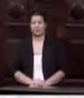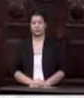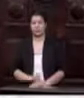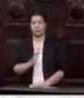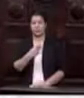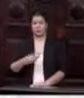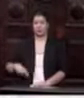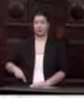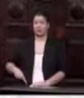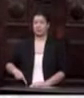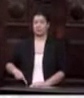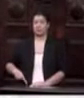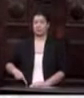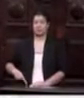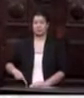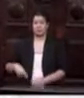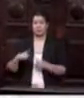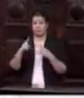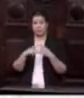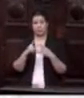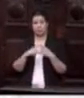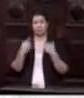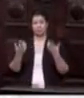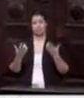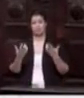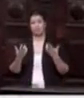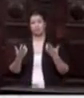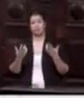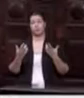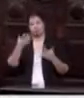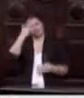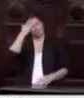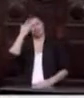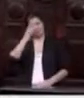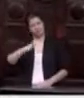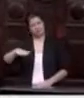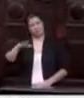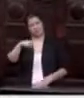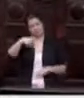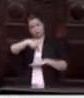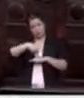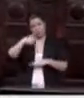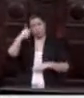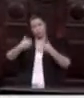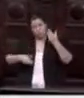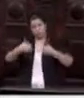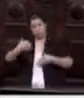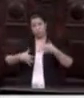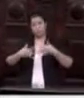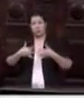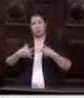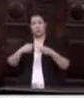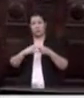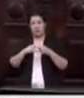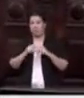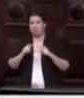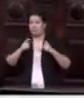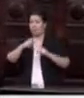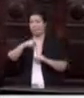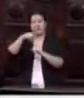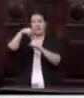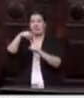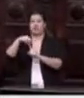Senhor presidente, primeiro, as pessoas que ocupam a tribuna fazem muita